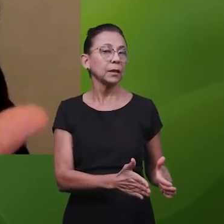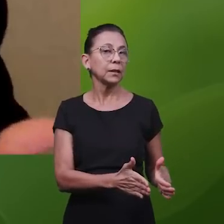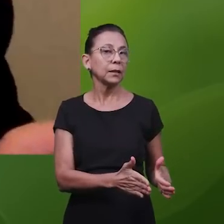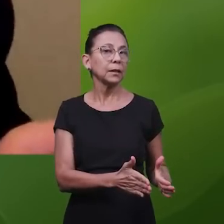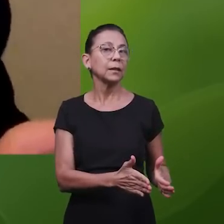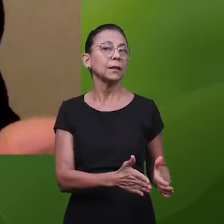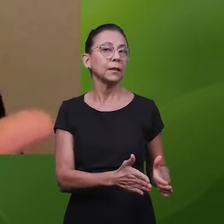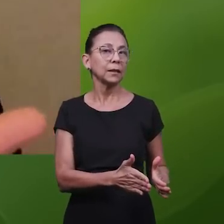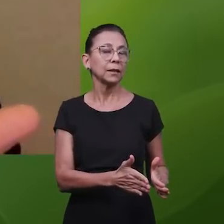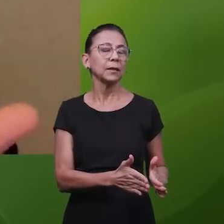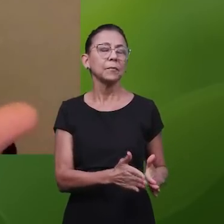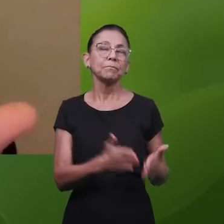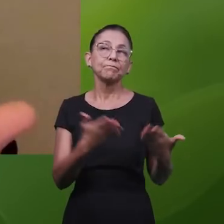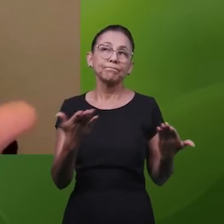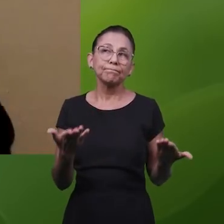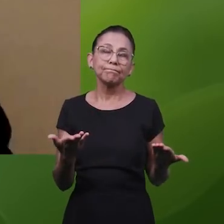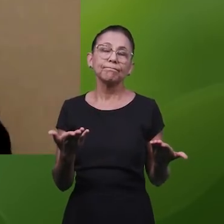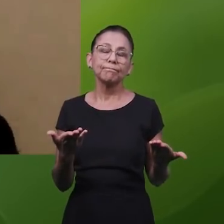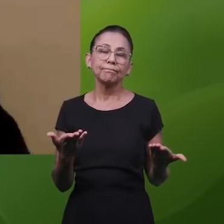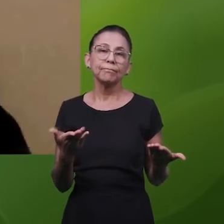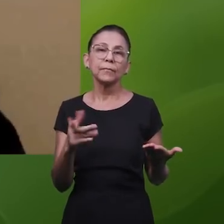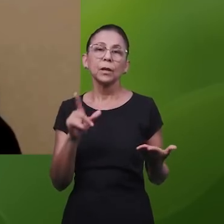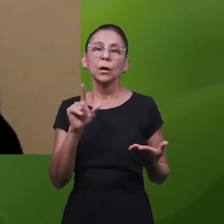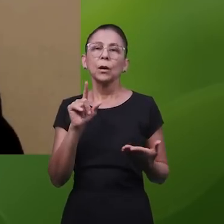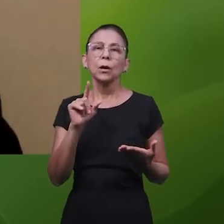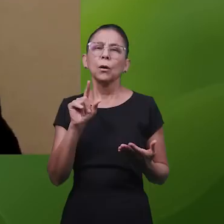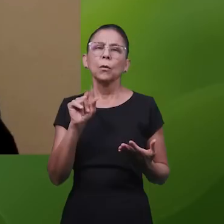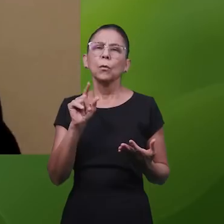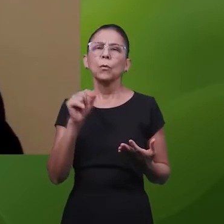Senhor quer ver em nós? Porque,